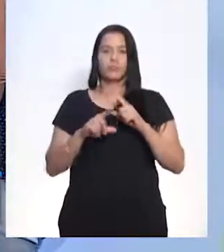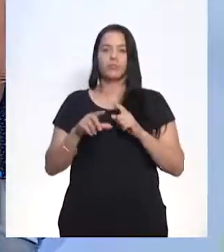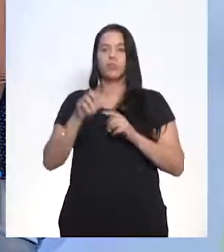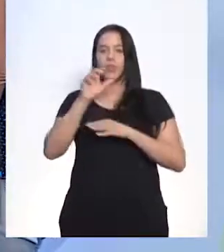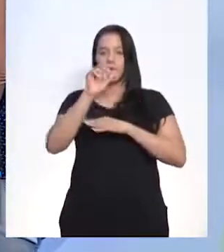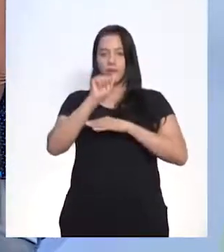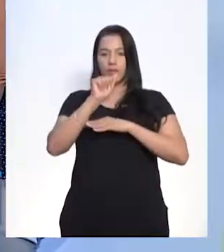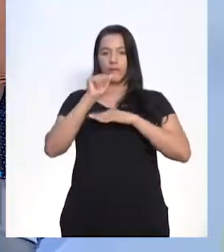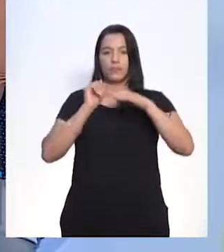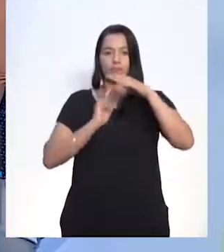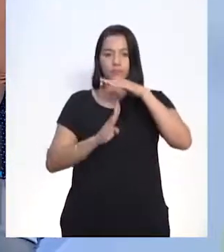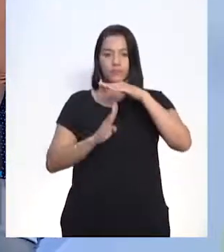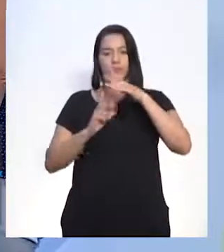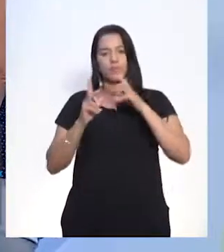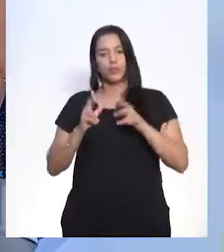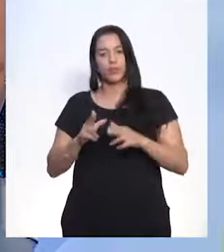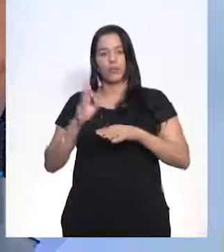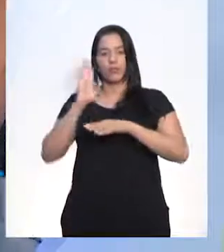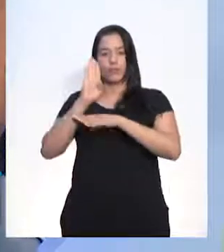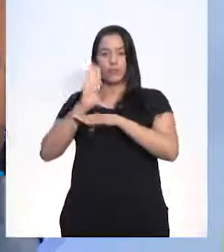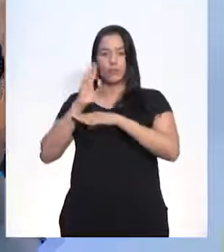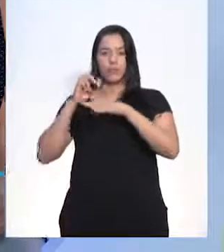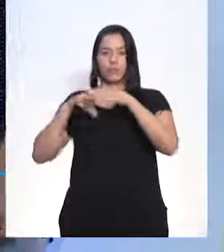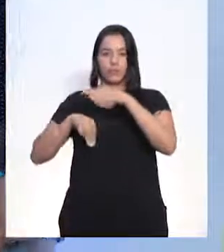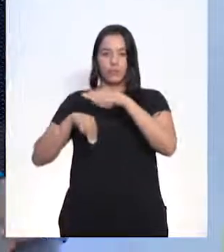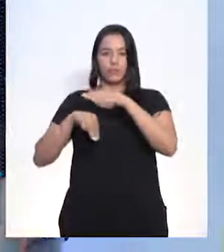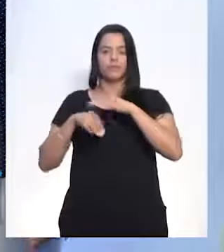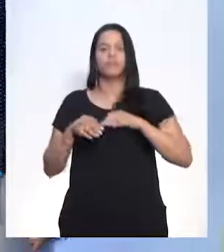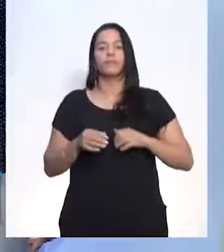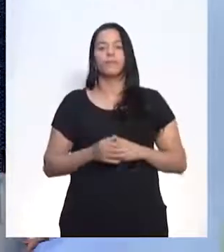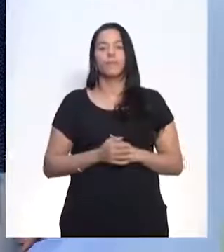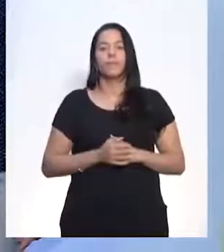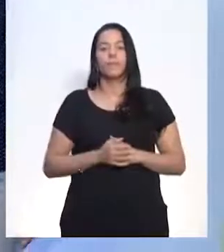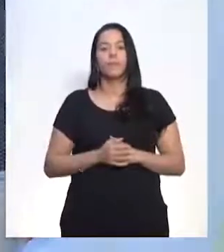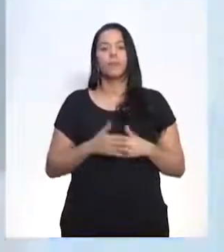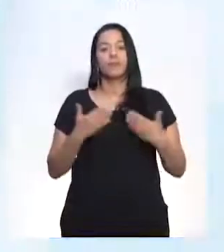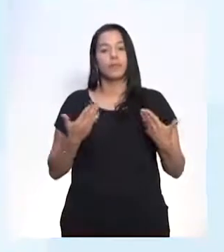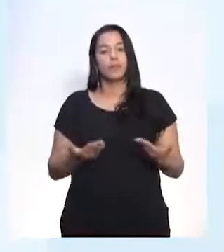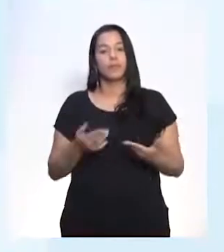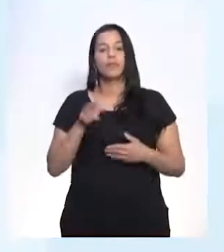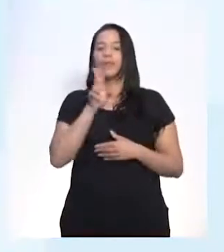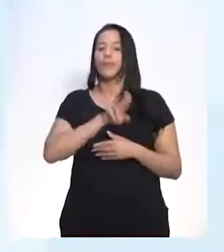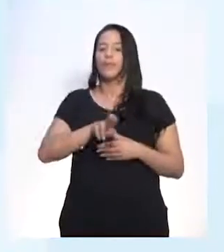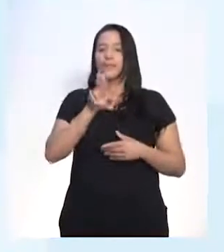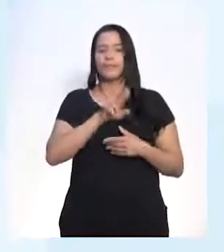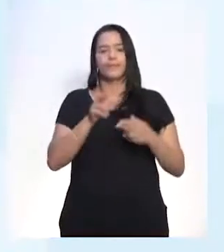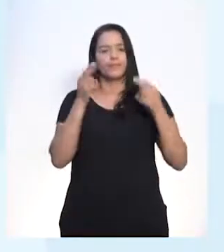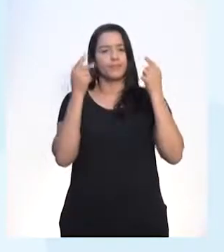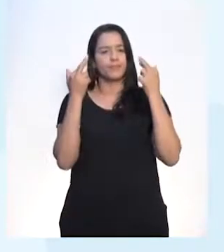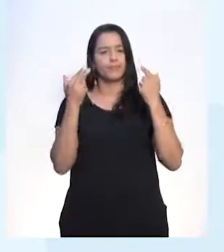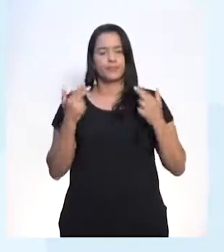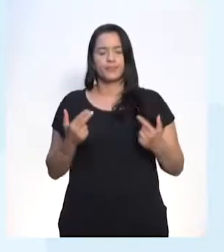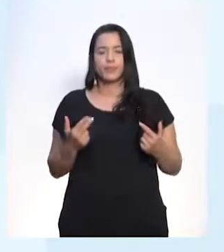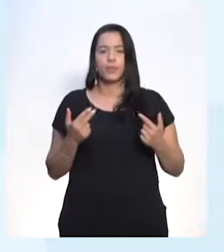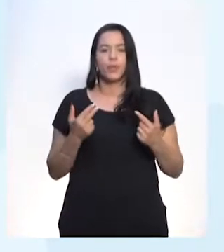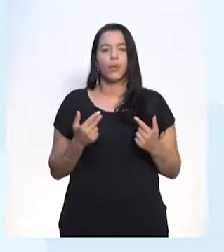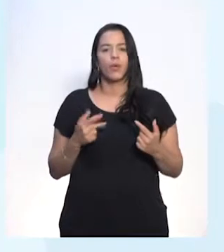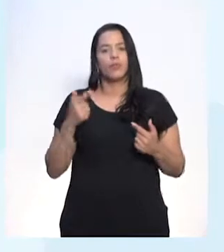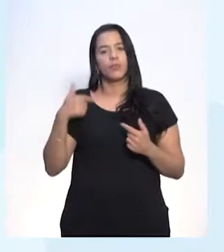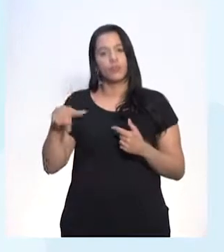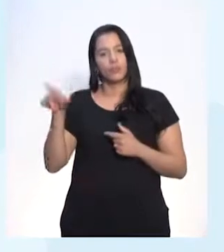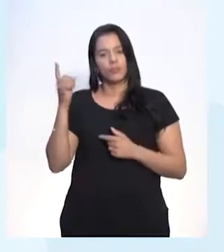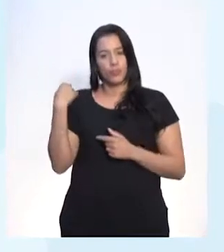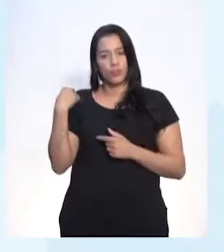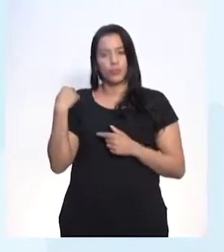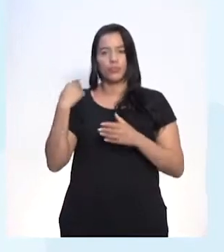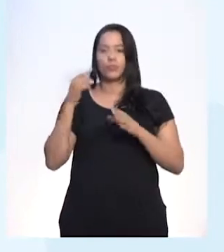sobre B, que é igual a B sobre M. Então, nós vamos utilizar o mesmo raciocínio de quando